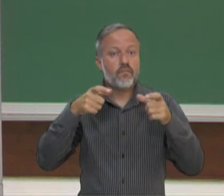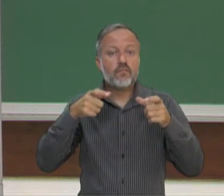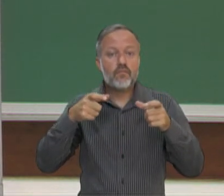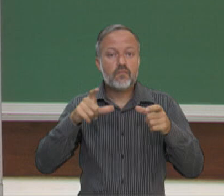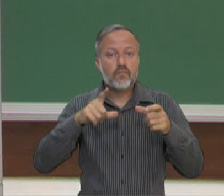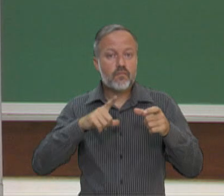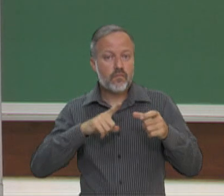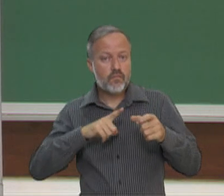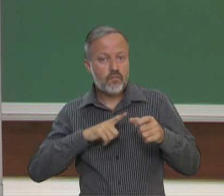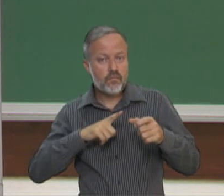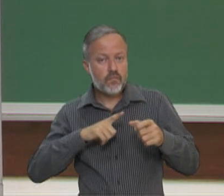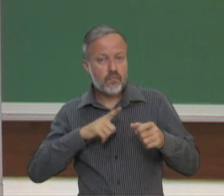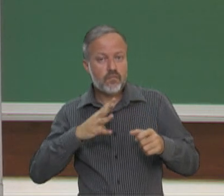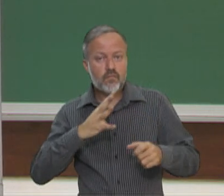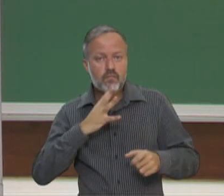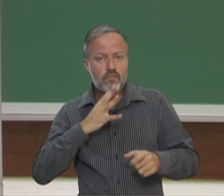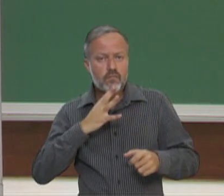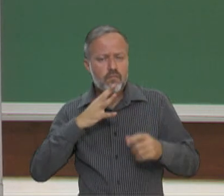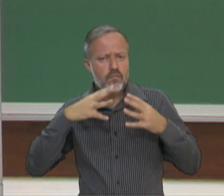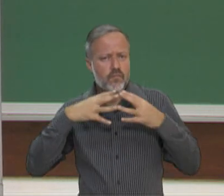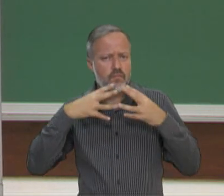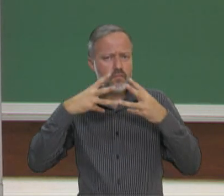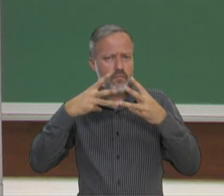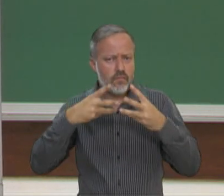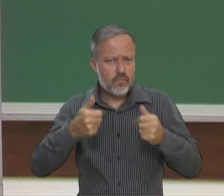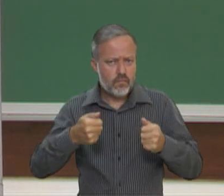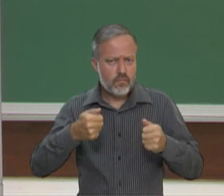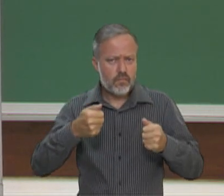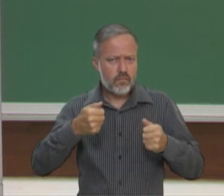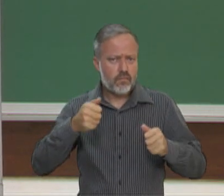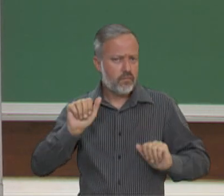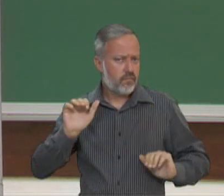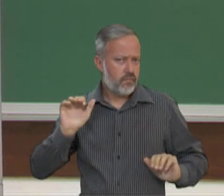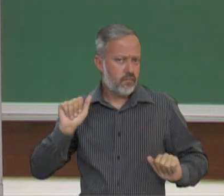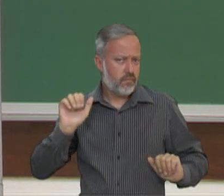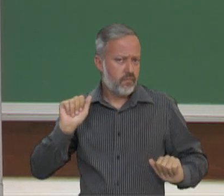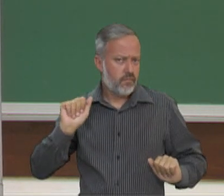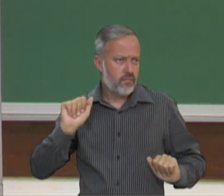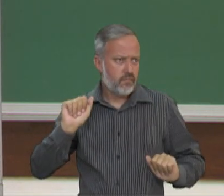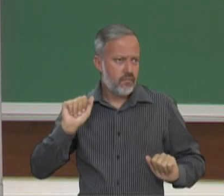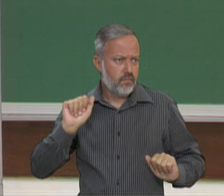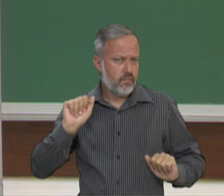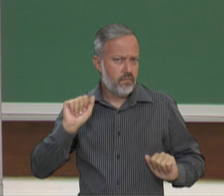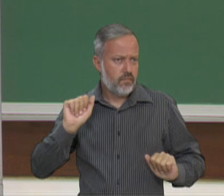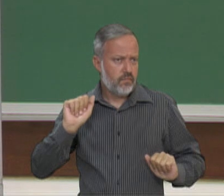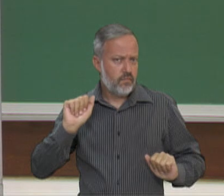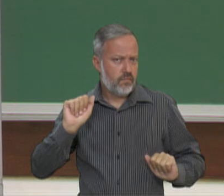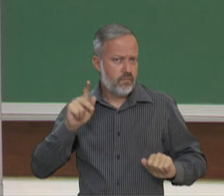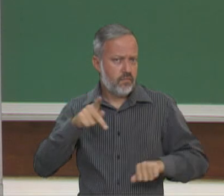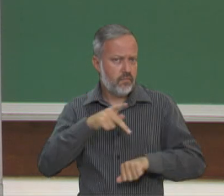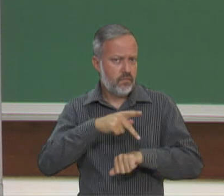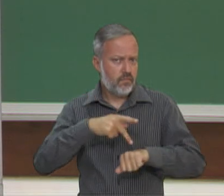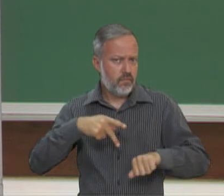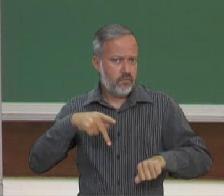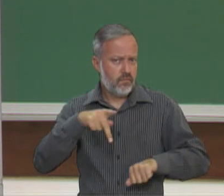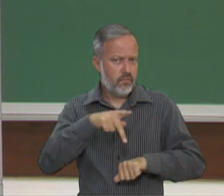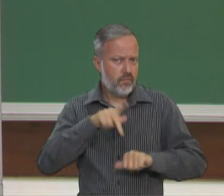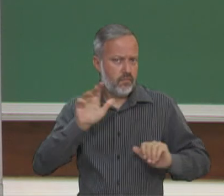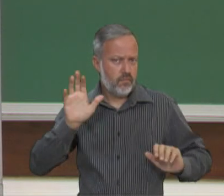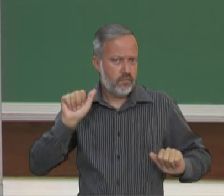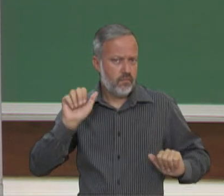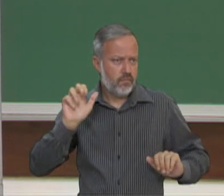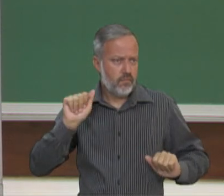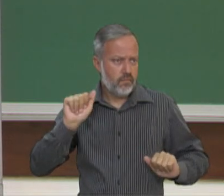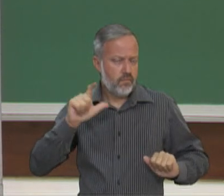muy conocido en España, uno de los más importantes de España, que tiene